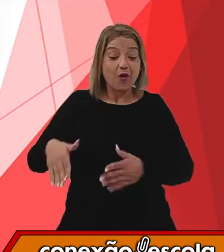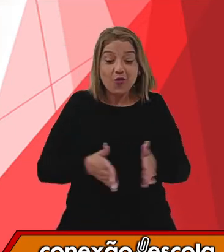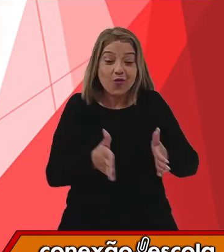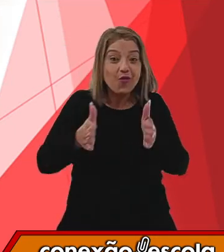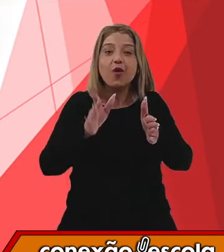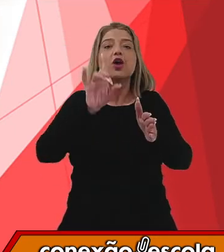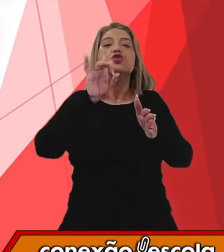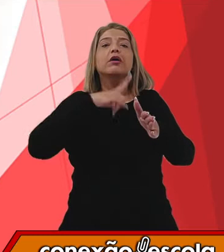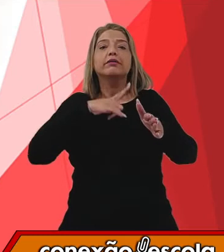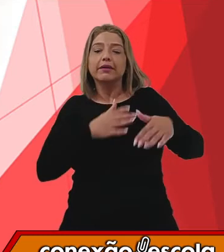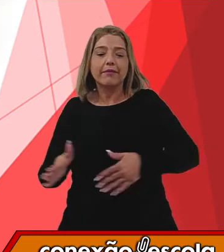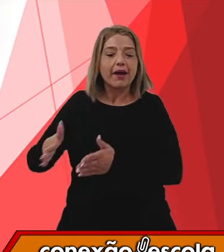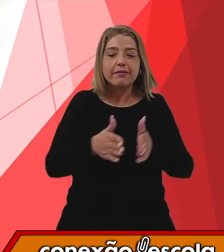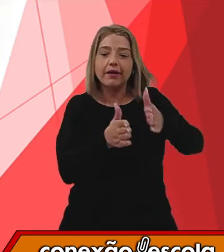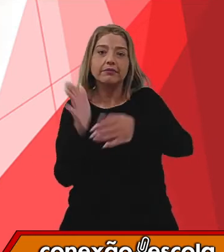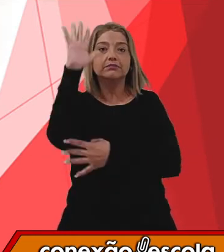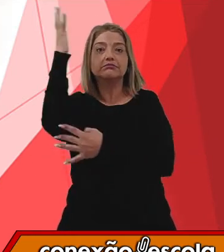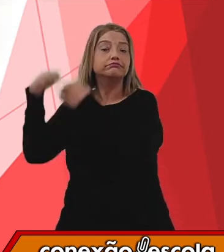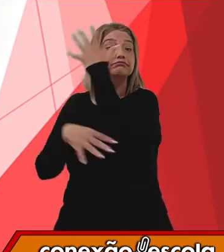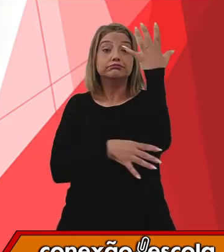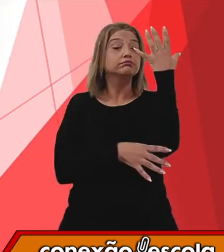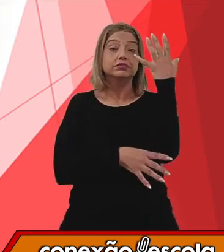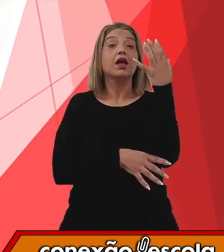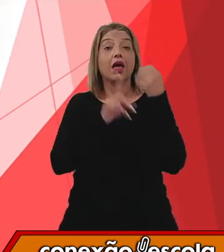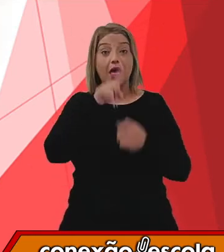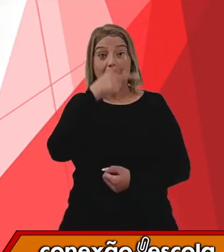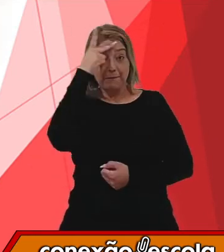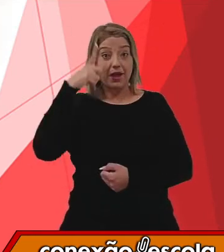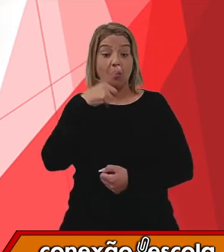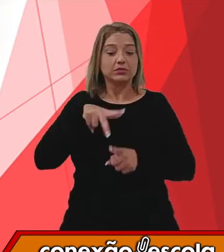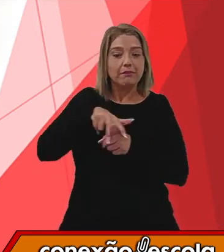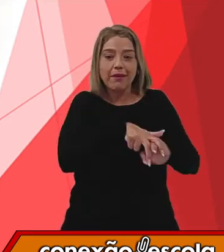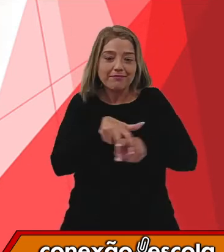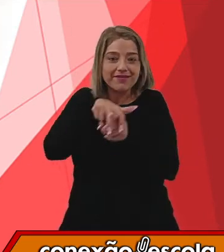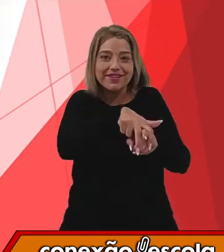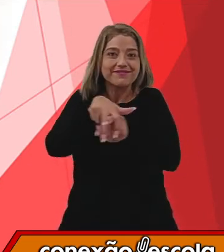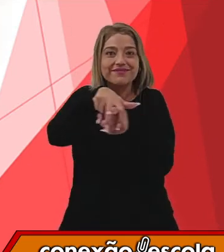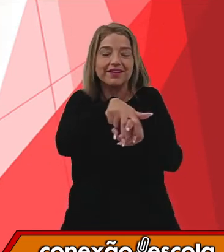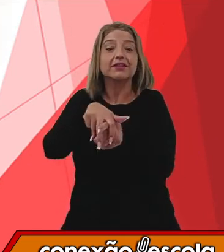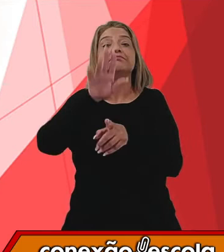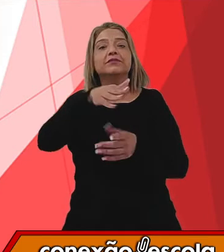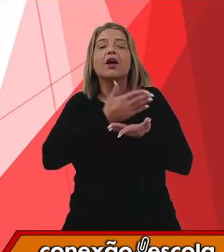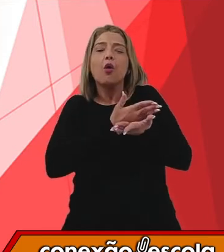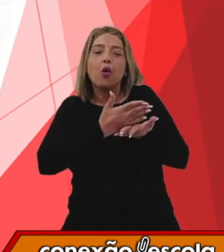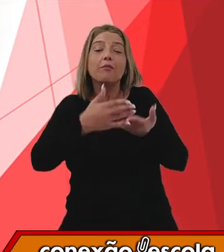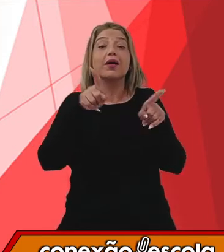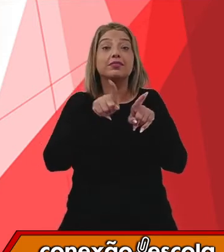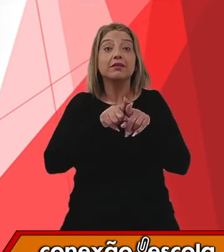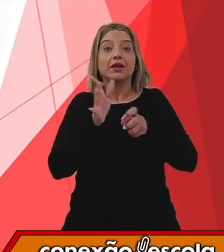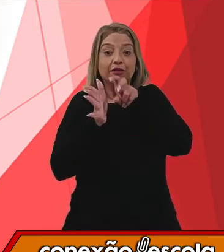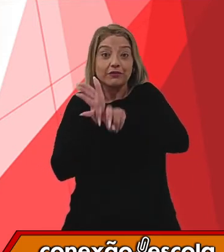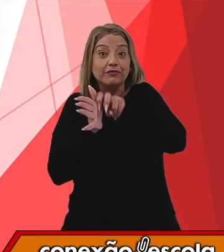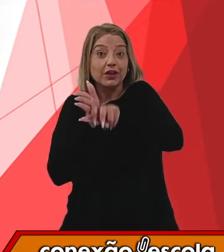quando passavam. E foi bem nesse período que as primeiras ferrovias começaram a ser